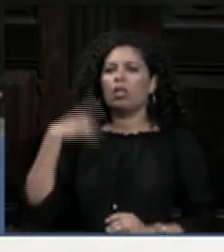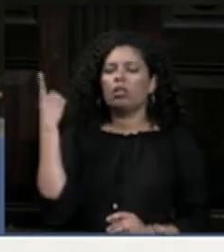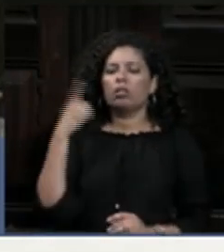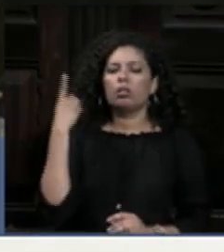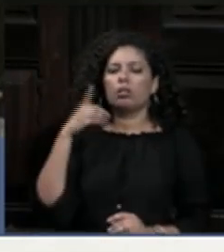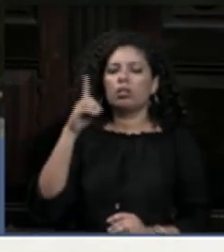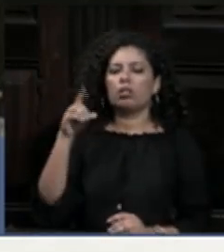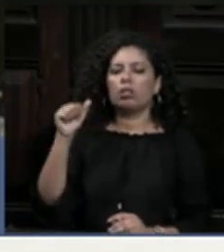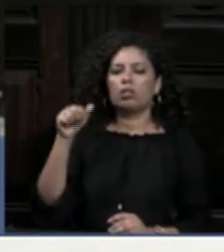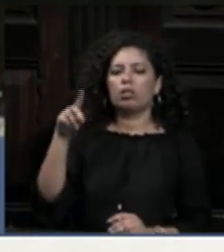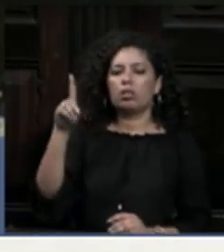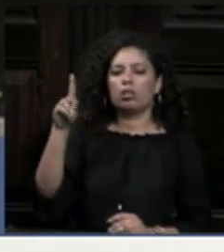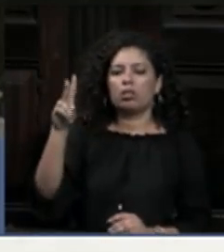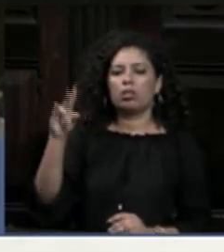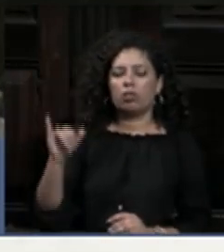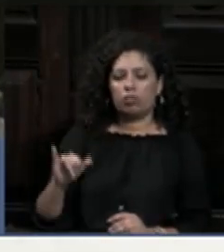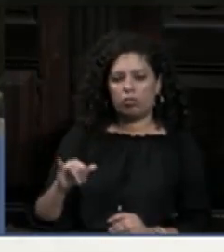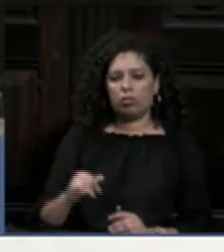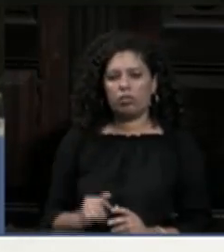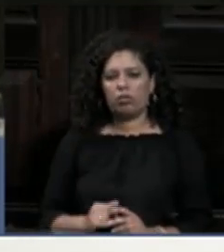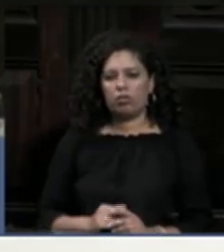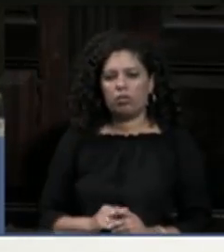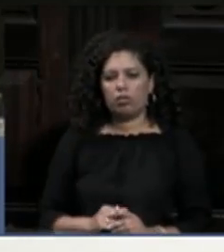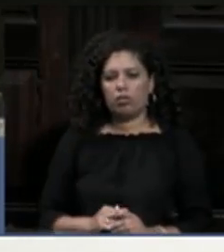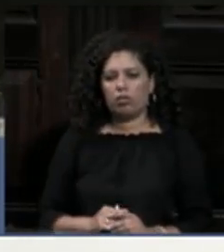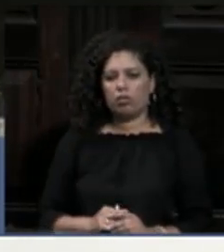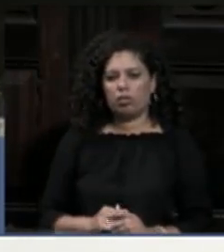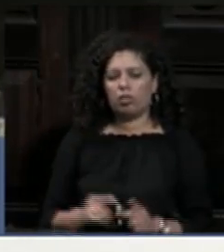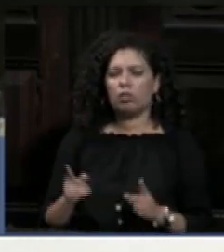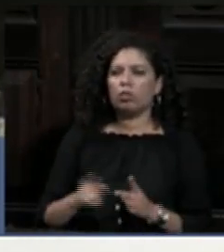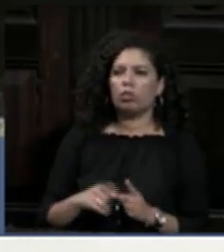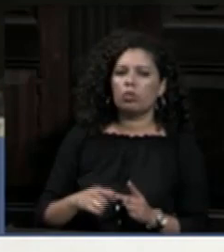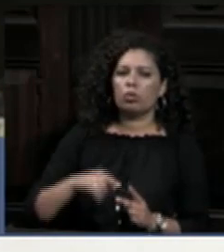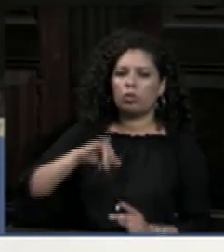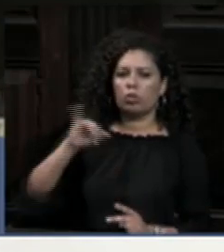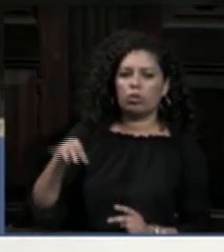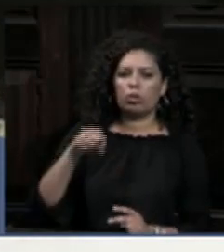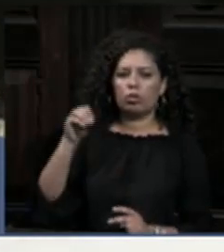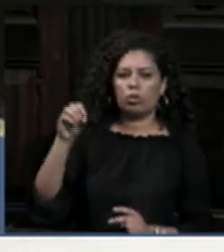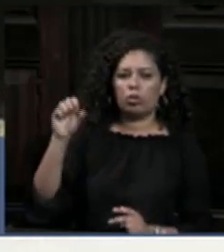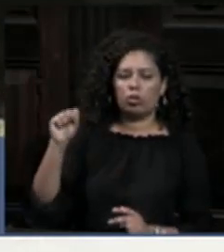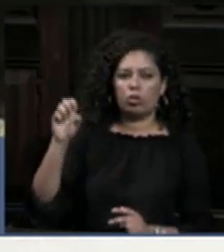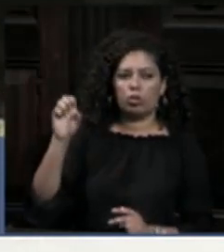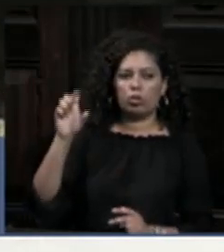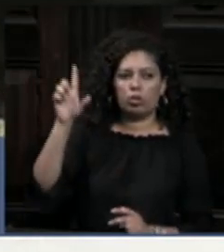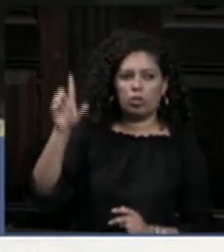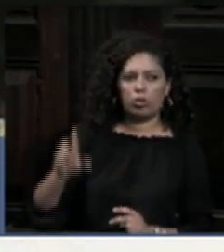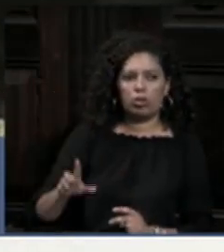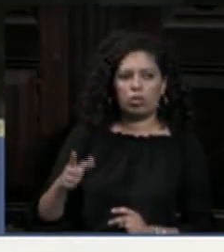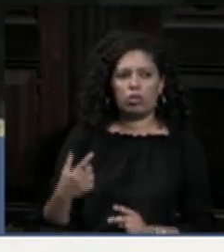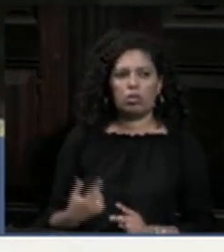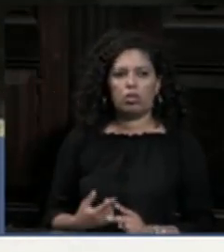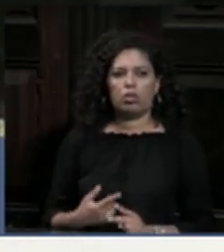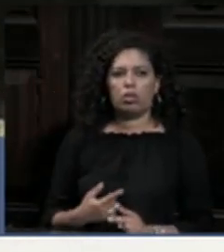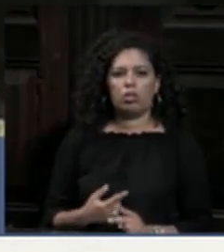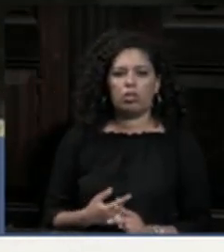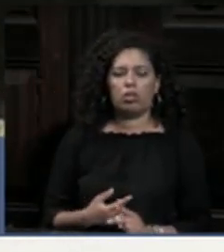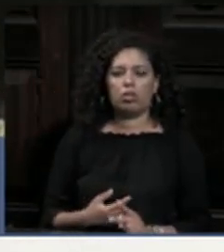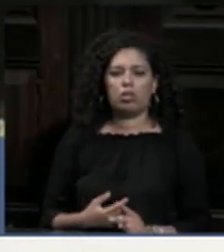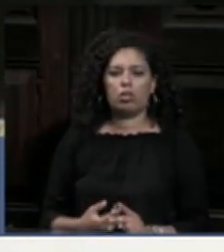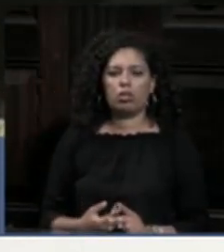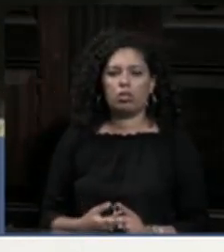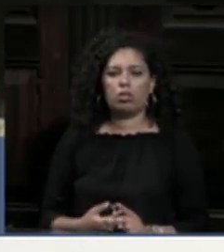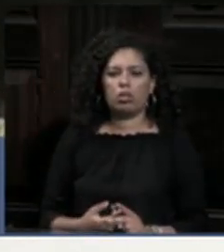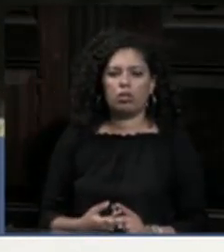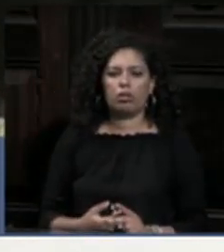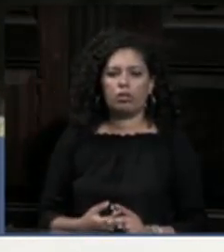primeira lei de cota o deputado josé amorim de são joão de meriti foi o autor eu